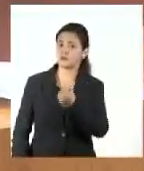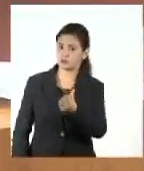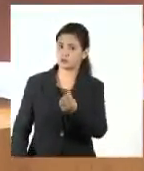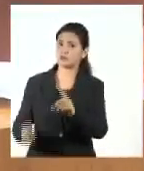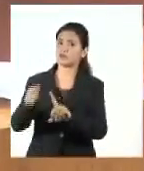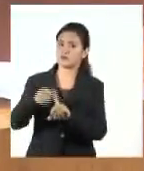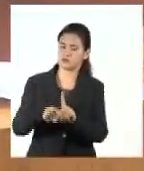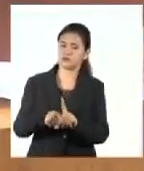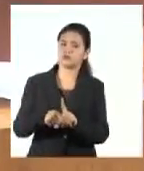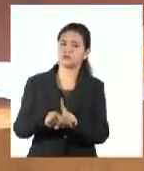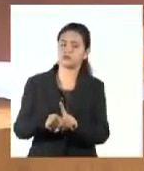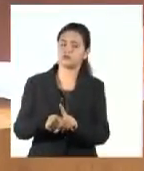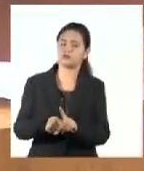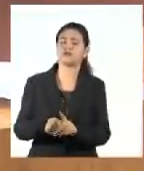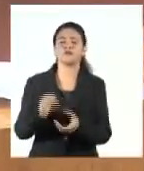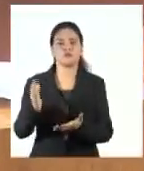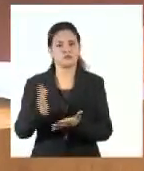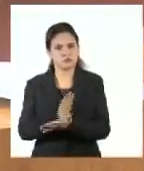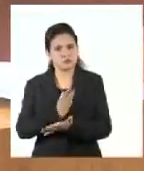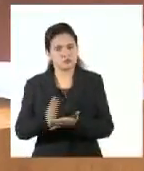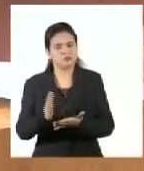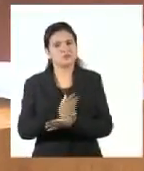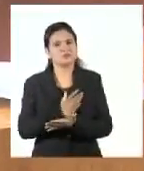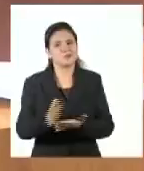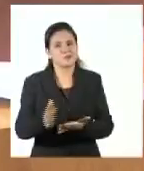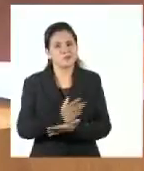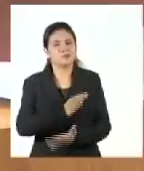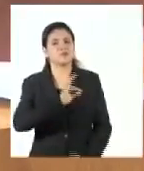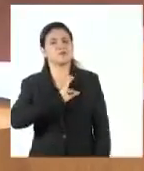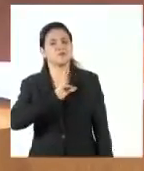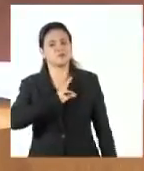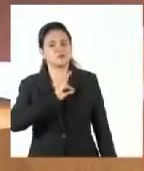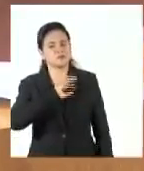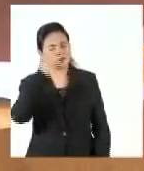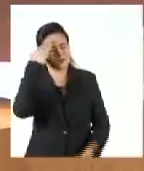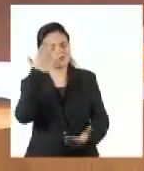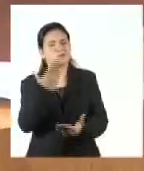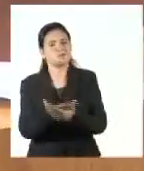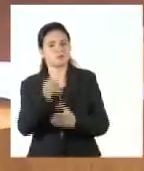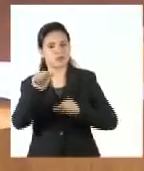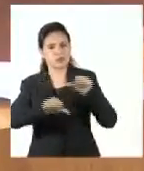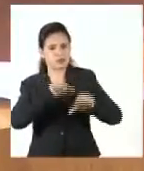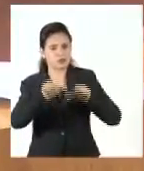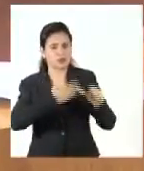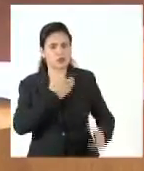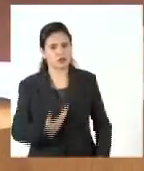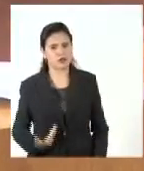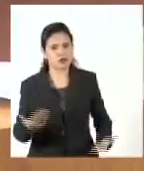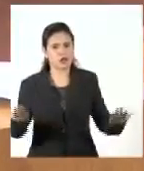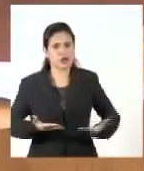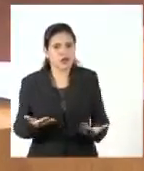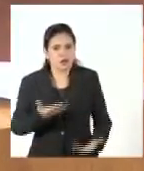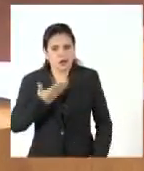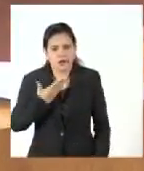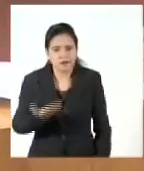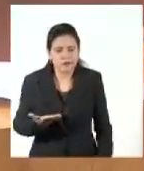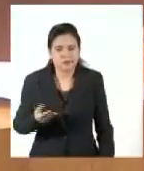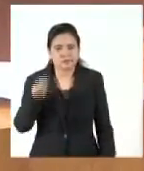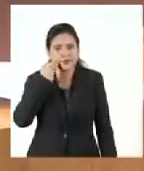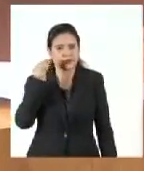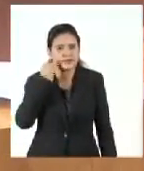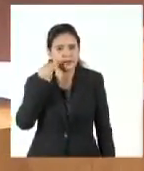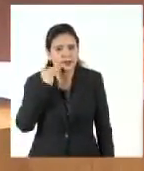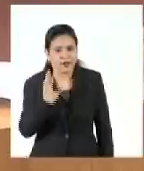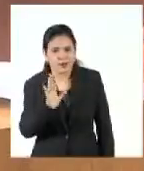policiais que acreditaram na mudança, agora estão realmente vendo que a mudança não